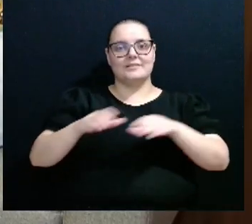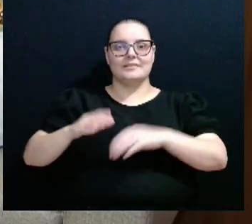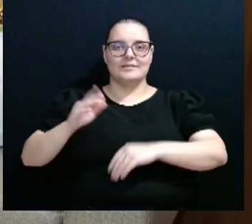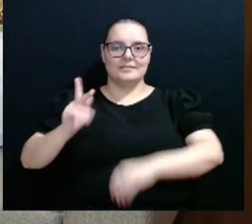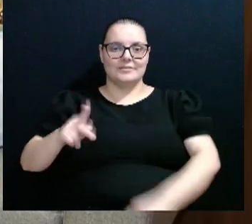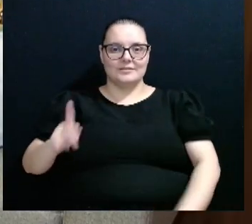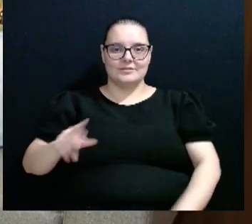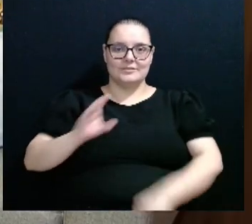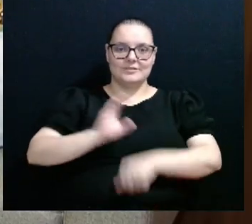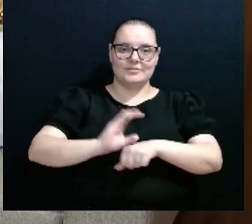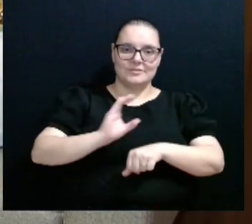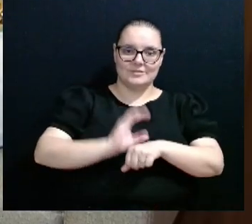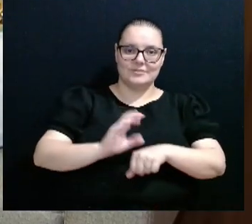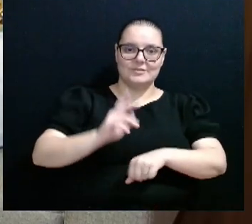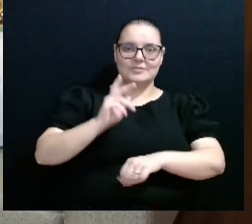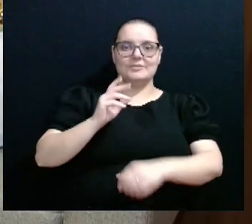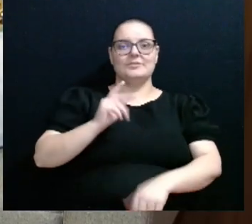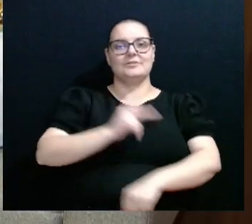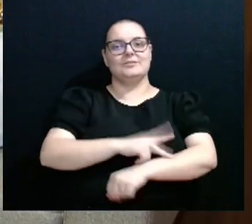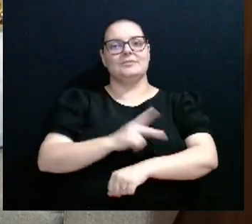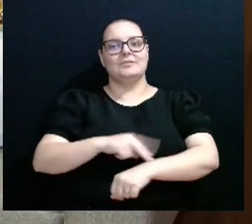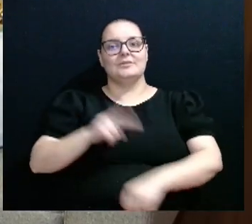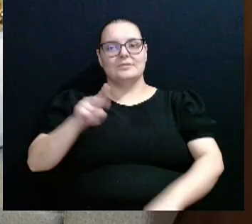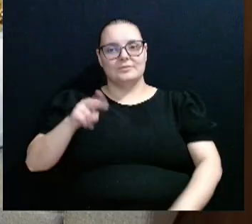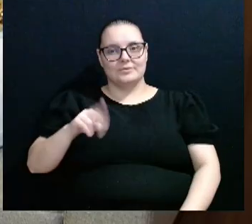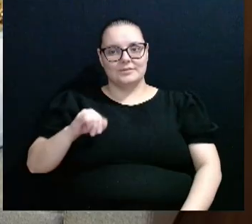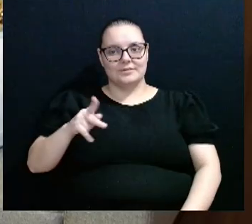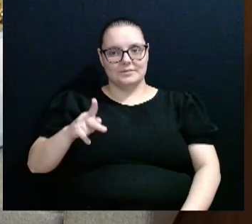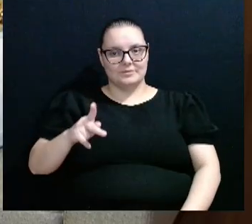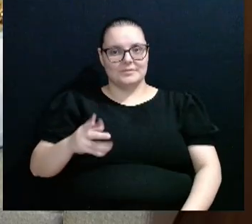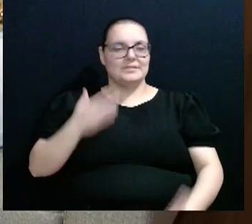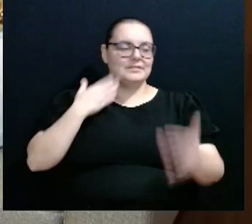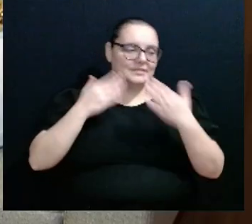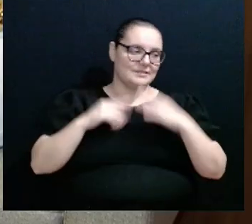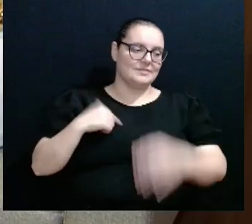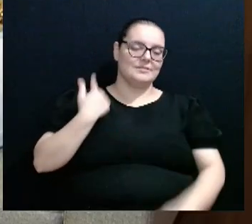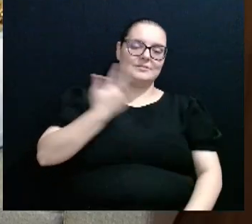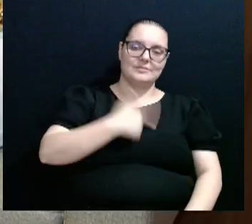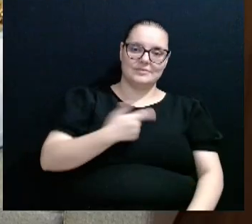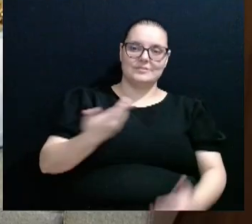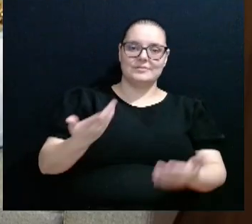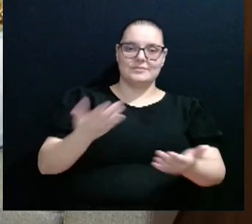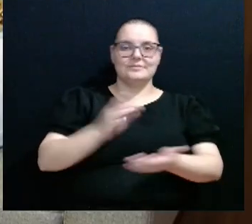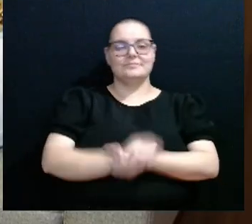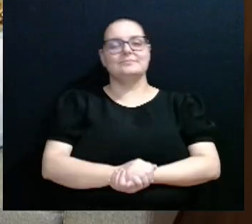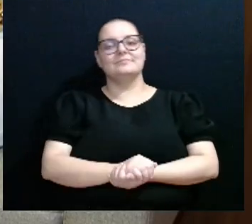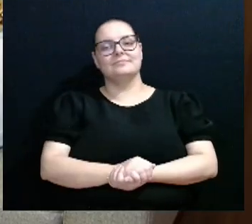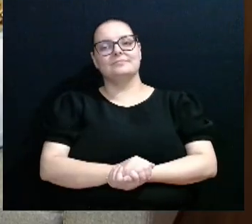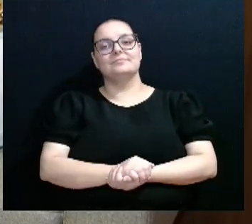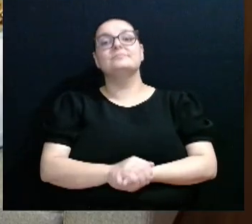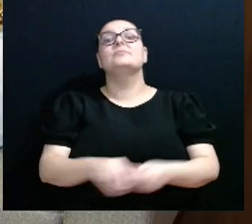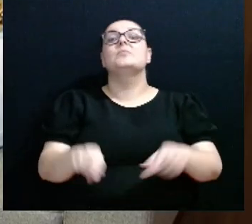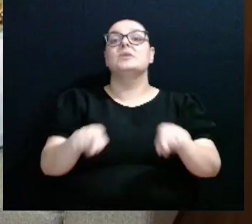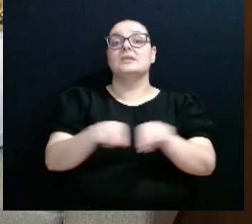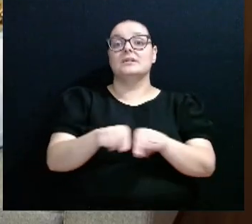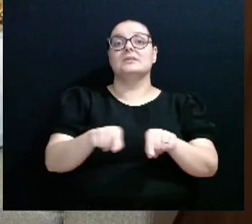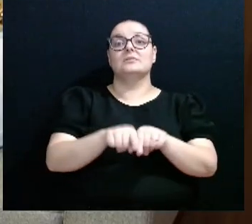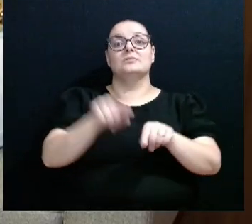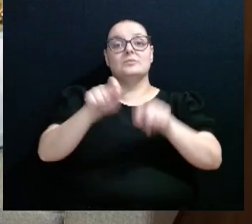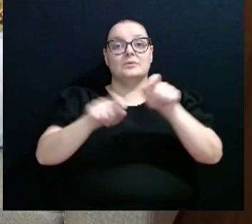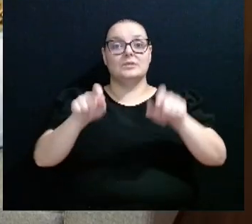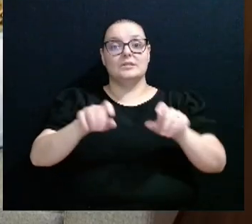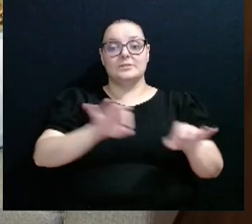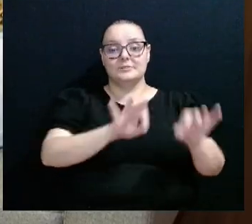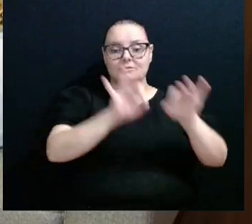de pedagogia da Unip. Está conversando conosco para passar também para o pessoal aí que está